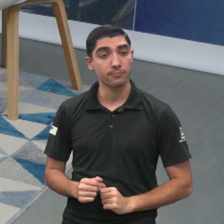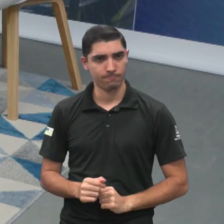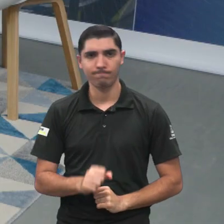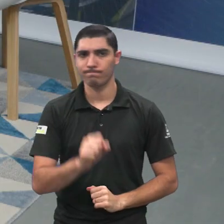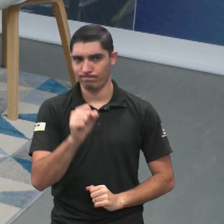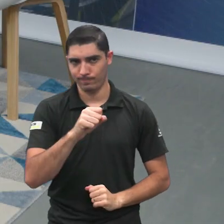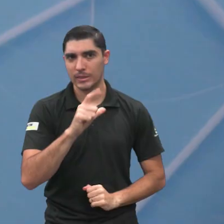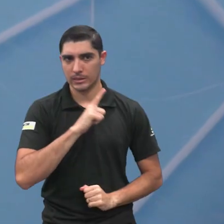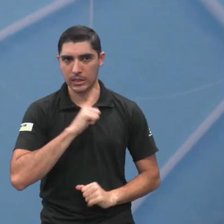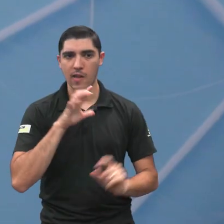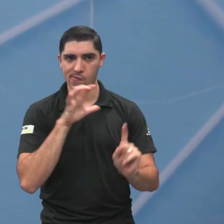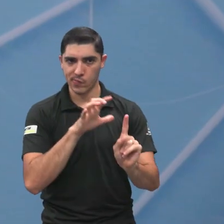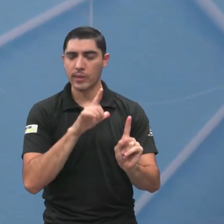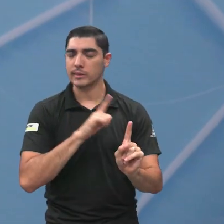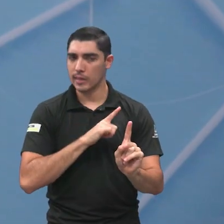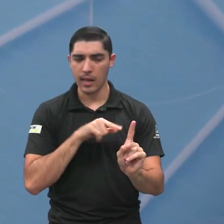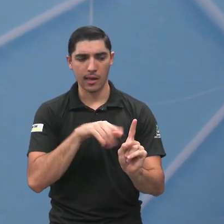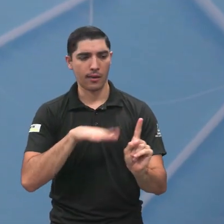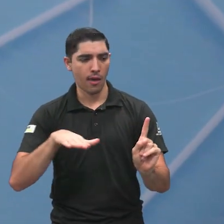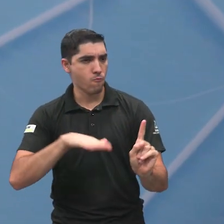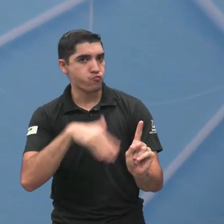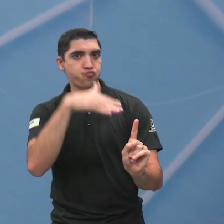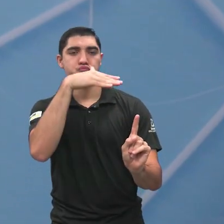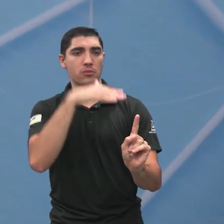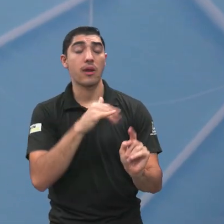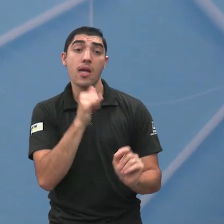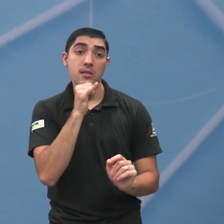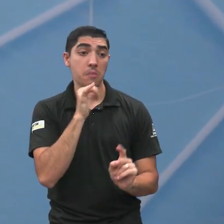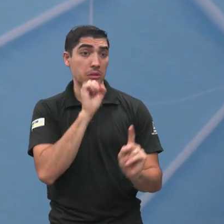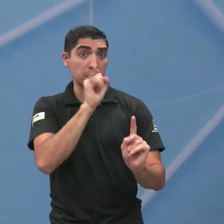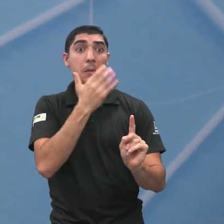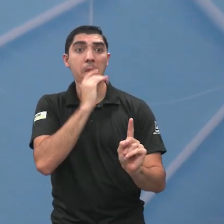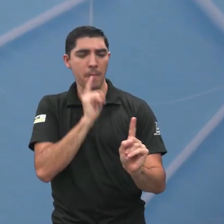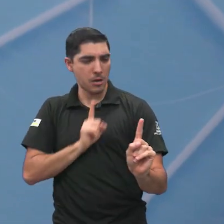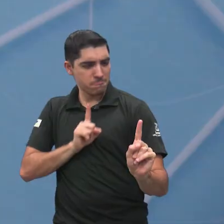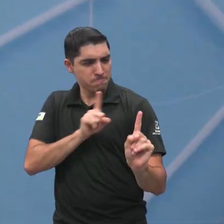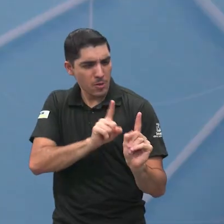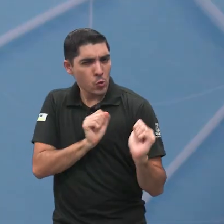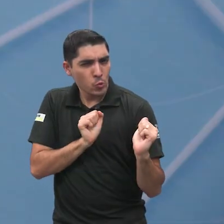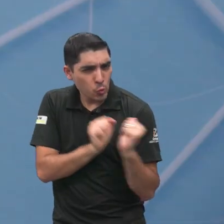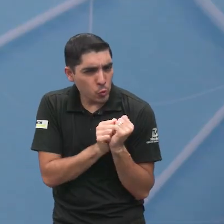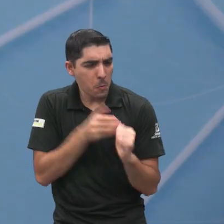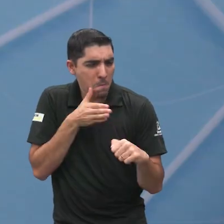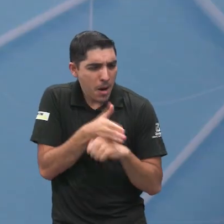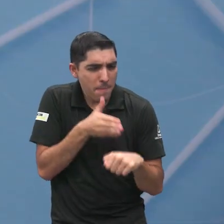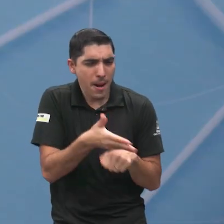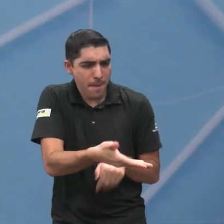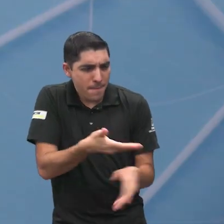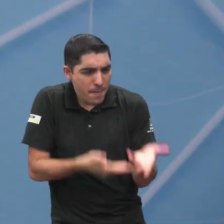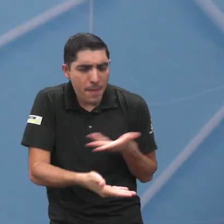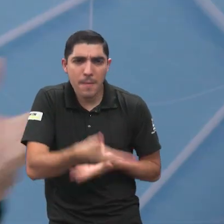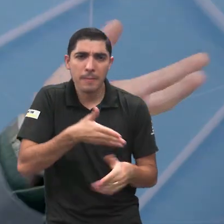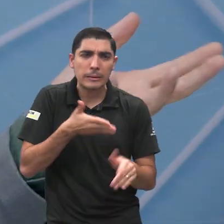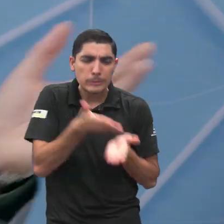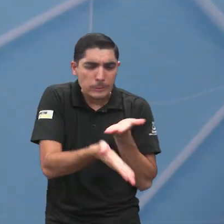ele consegue trabalhar essa presença, né? Então, presença, participação, se envolver em atividades, né? A doutora Jennifer até mencionou,